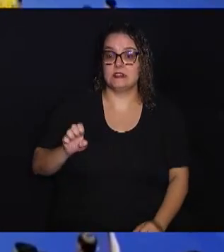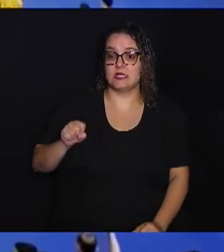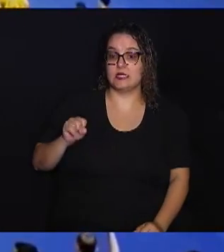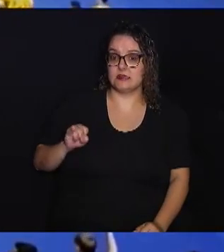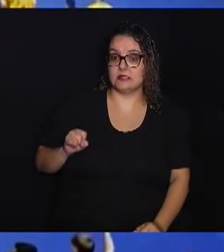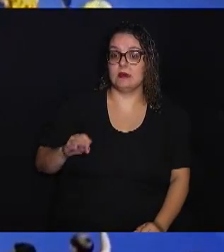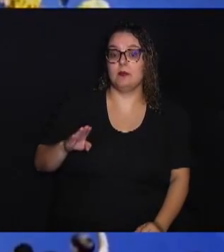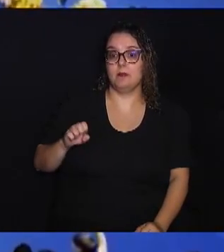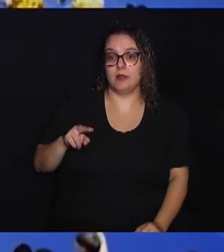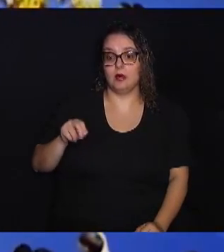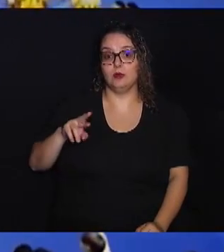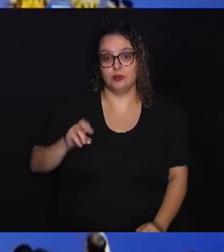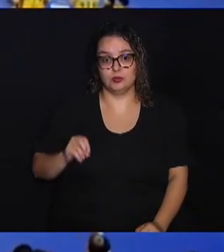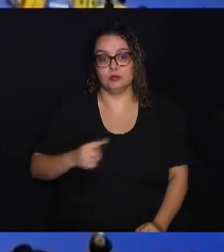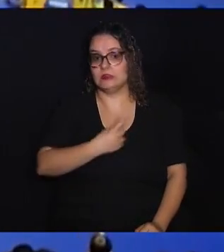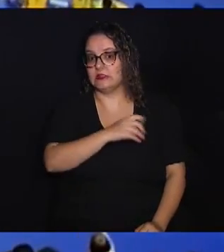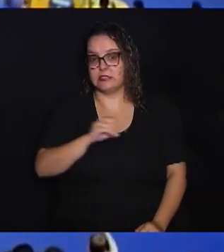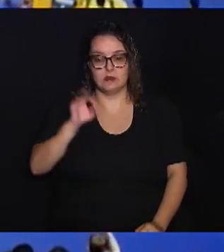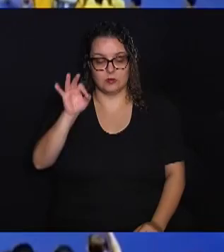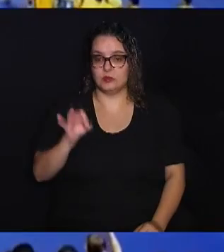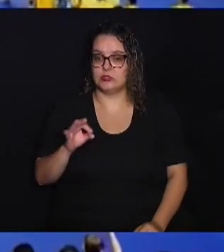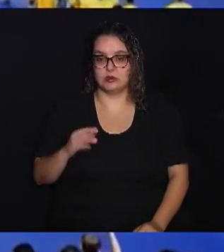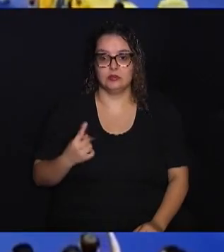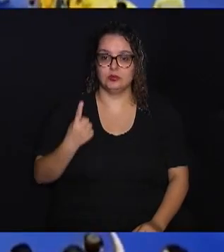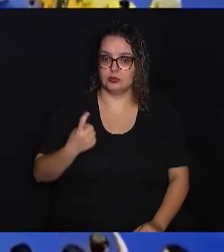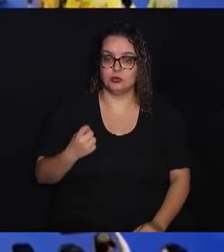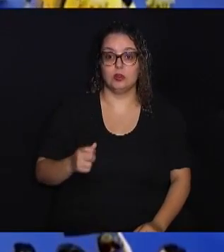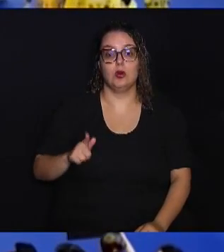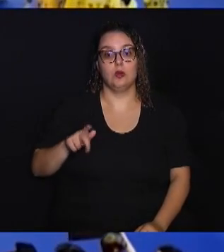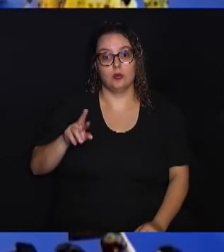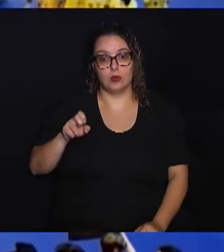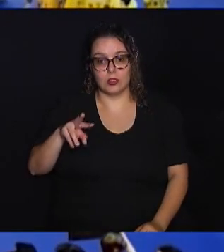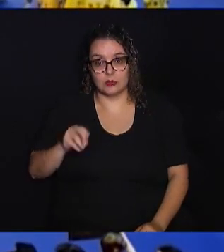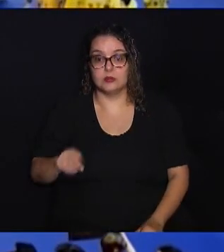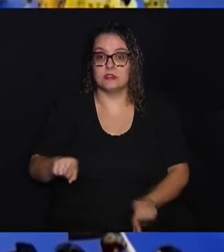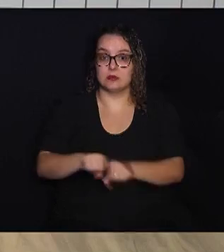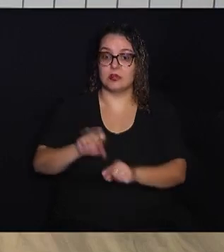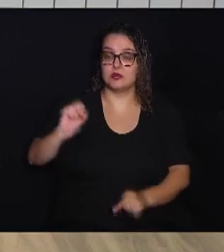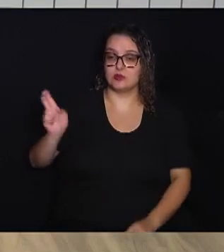único 100% até agora na competição, Guarulhos e Suzano.